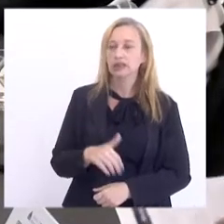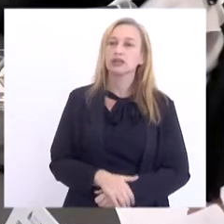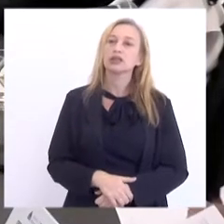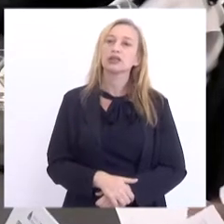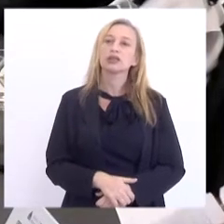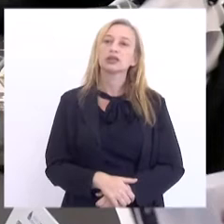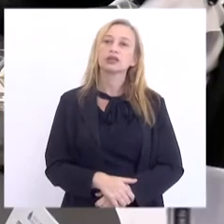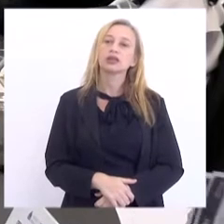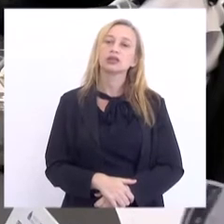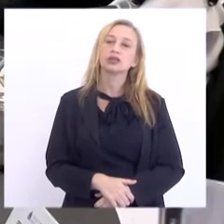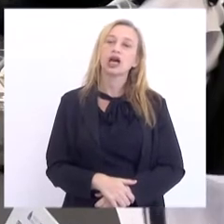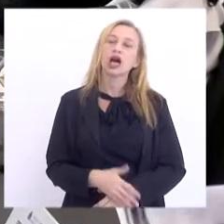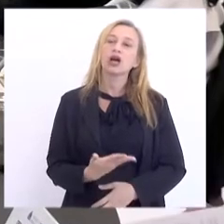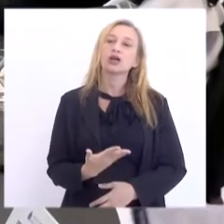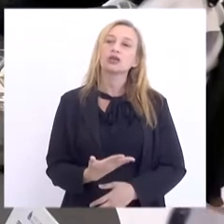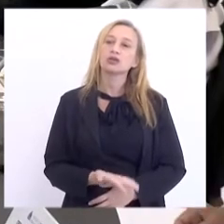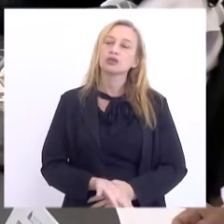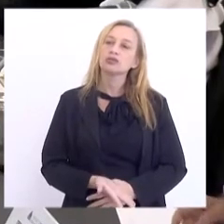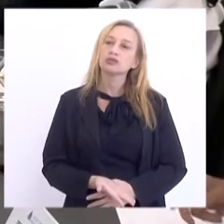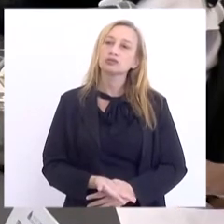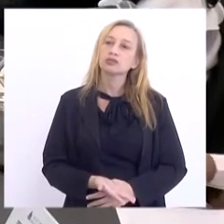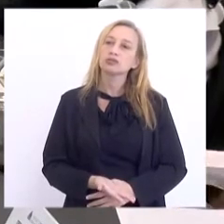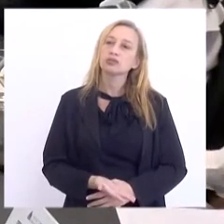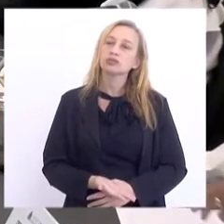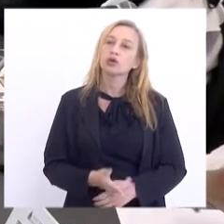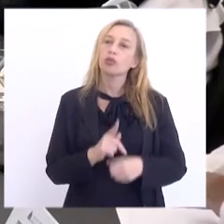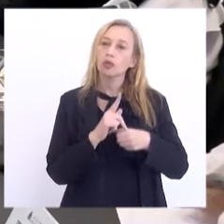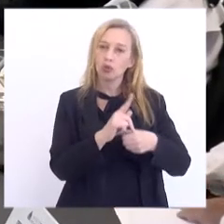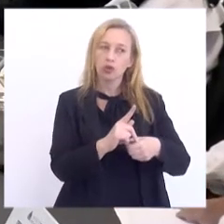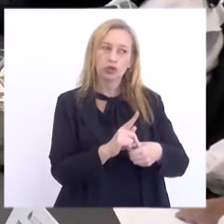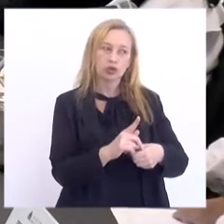extensiva ao nosso procurador